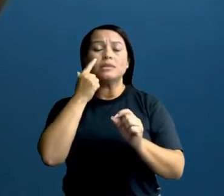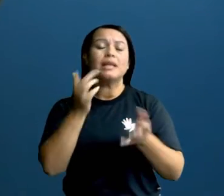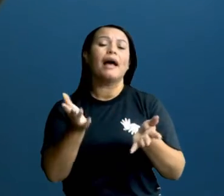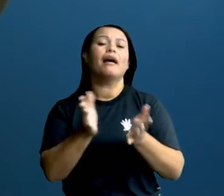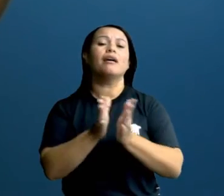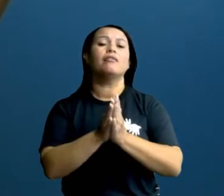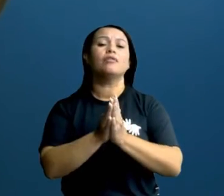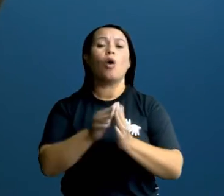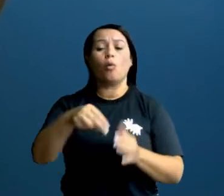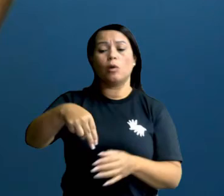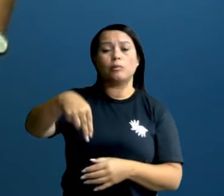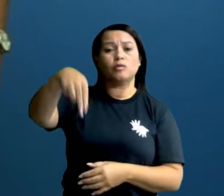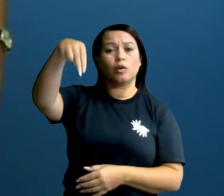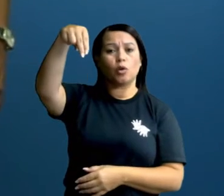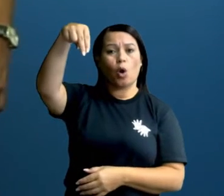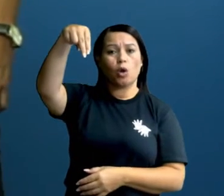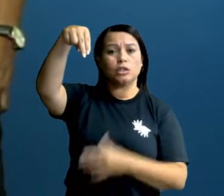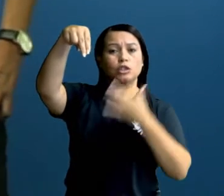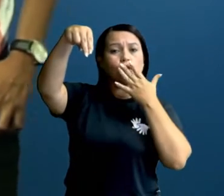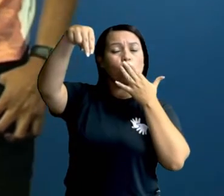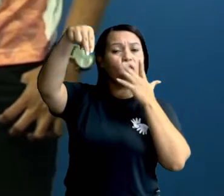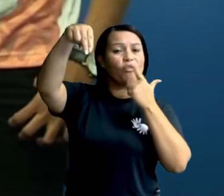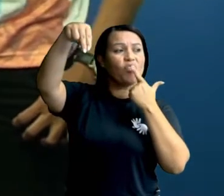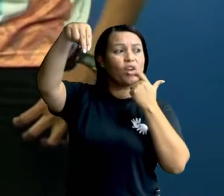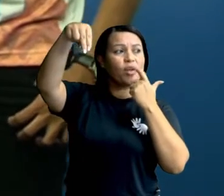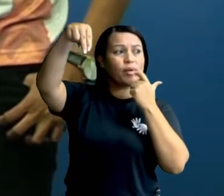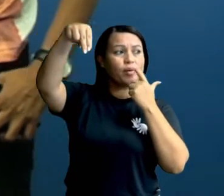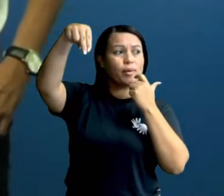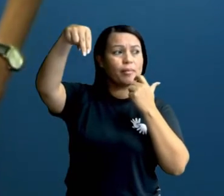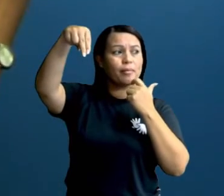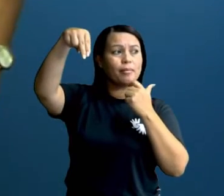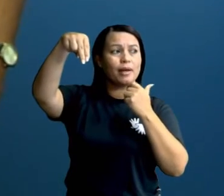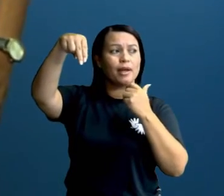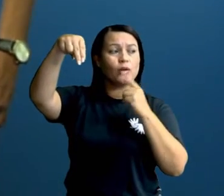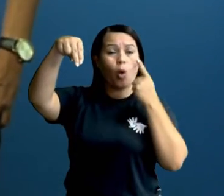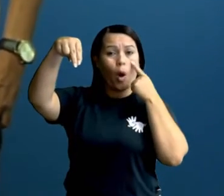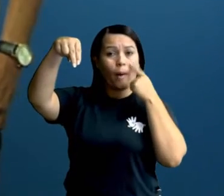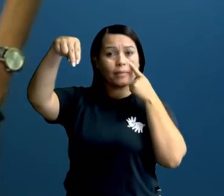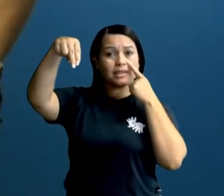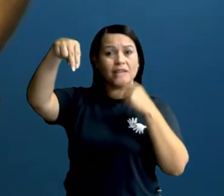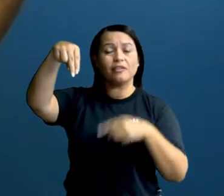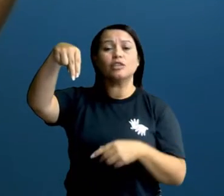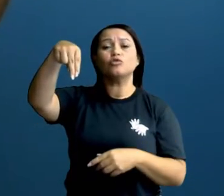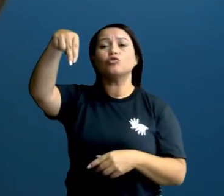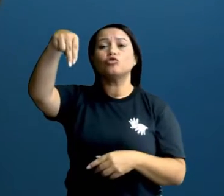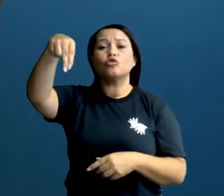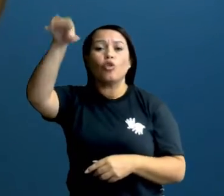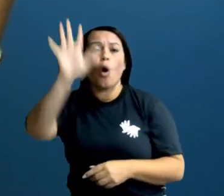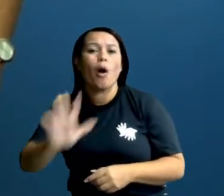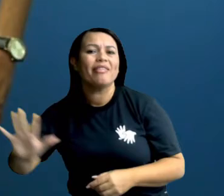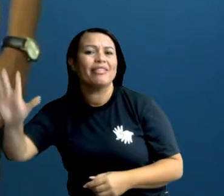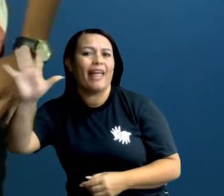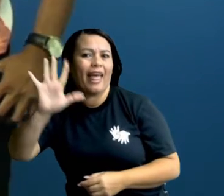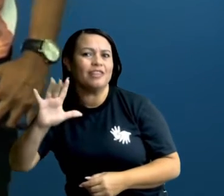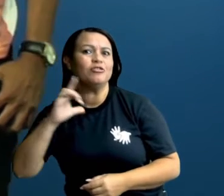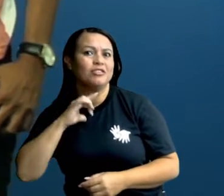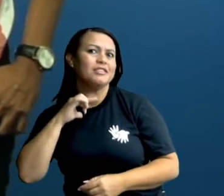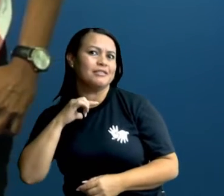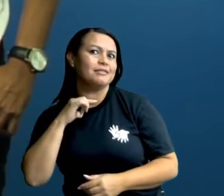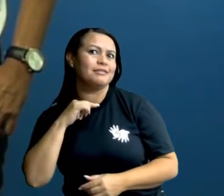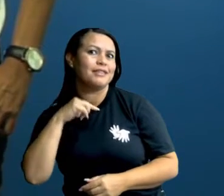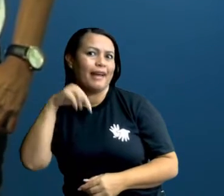no hemisfério norte, de vermelho, eu destaquei os ventos alísios, né, de nordeste, que inclusive atuam bastante aqui